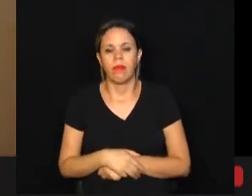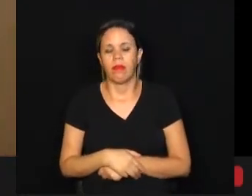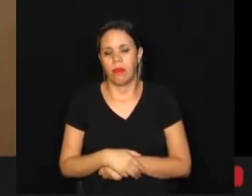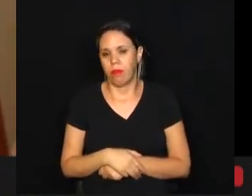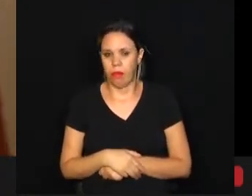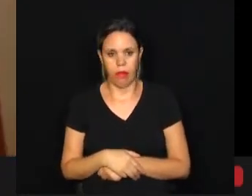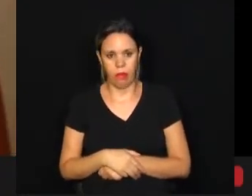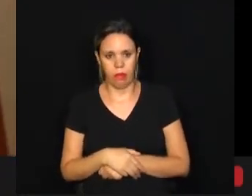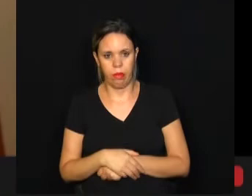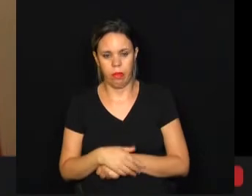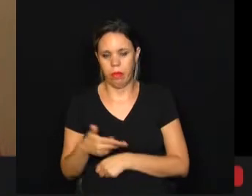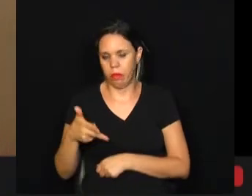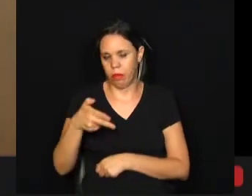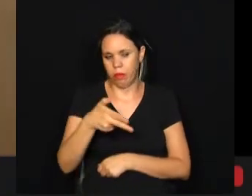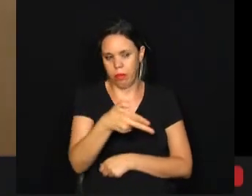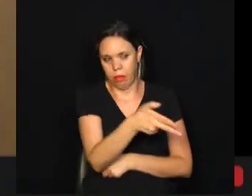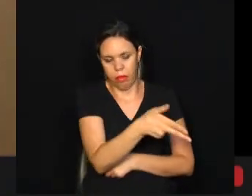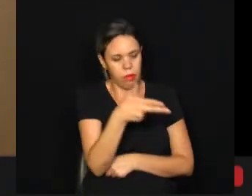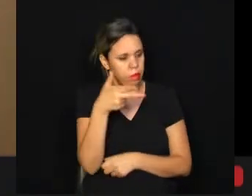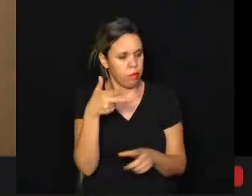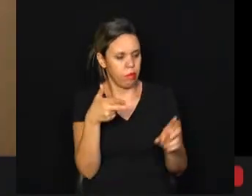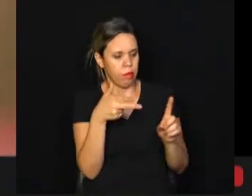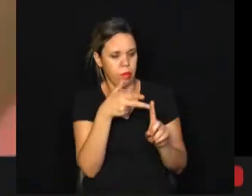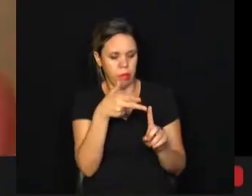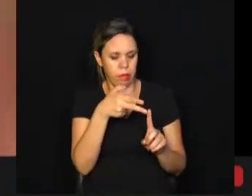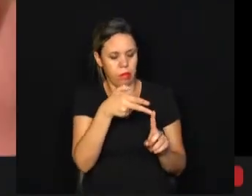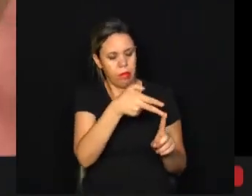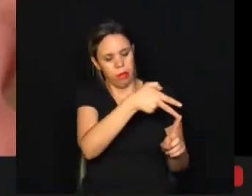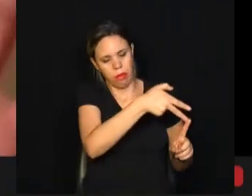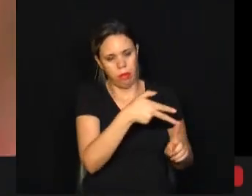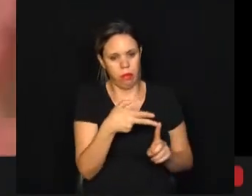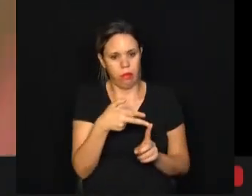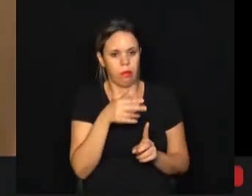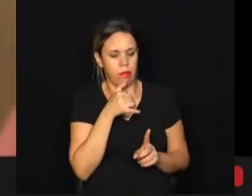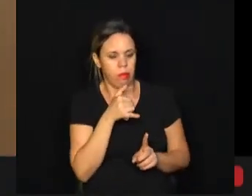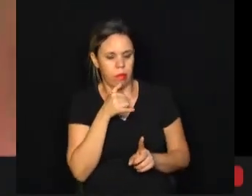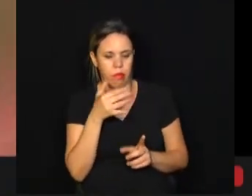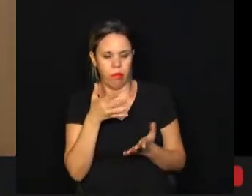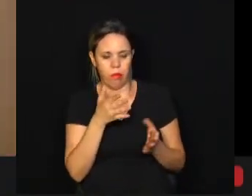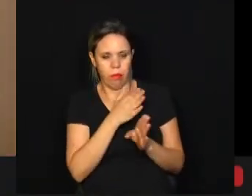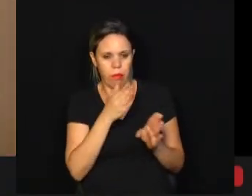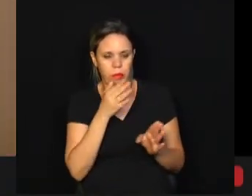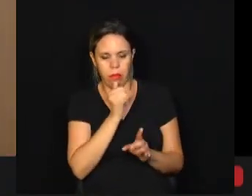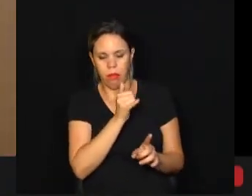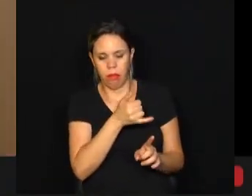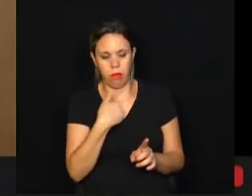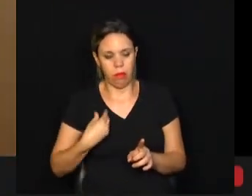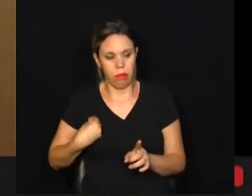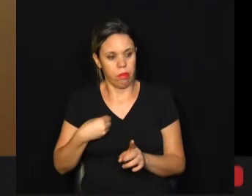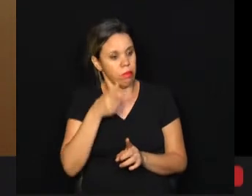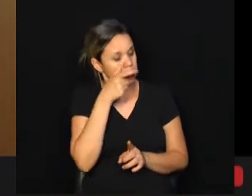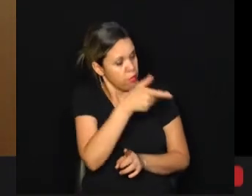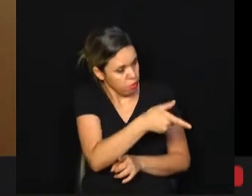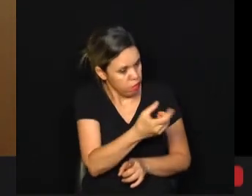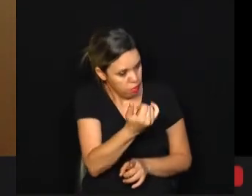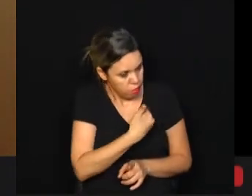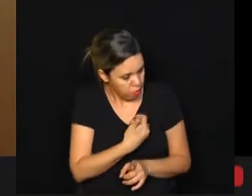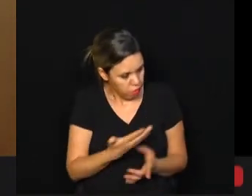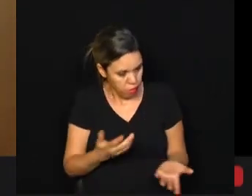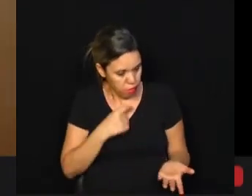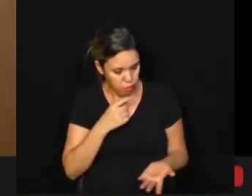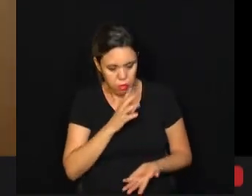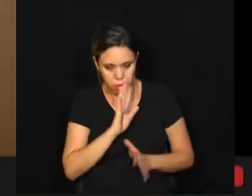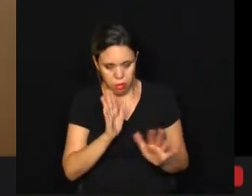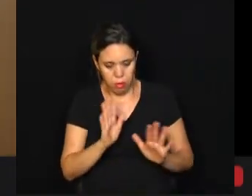atacada com uma arma, sem ter feito absolutamente nada. Eu estava ali, ninguém me contou.